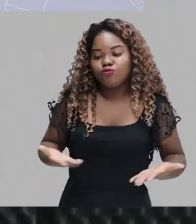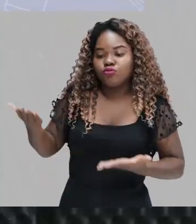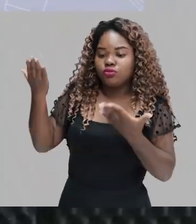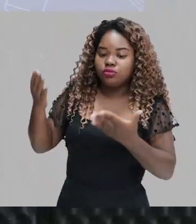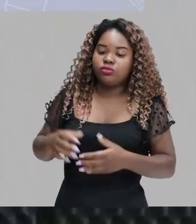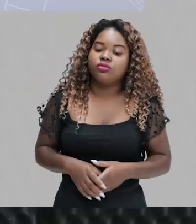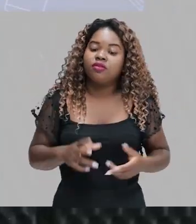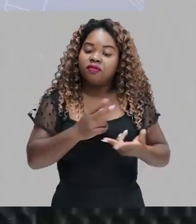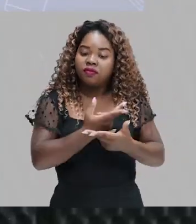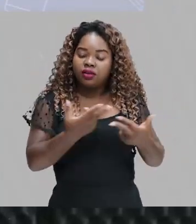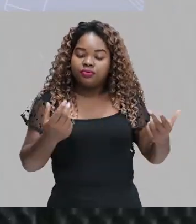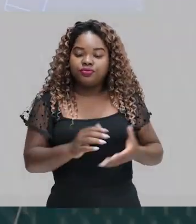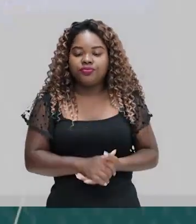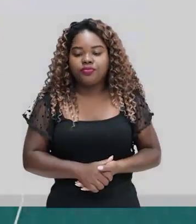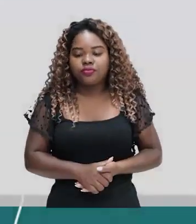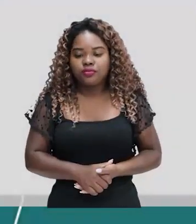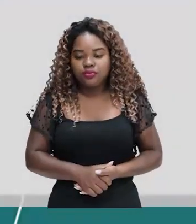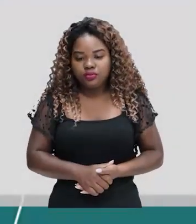à parte. Né?